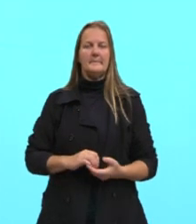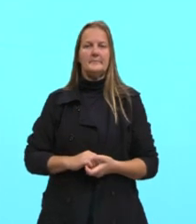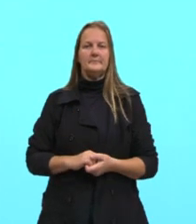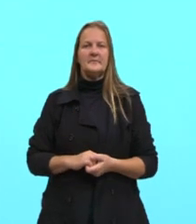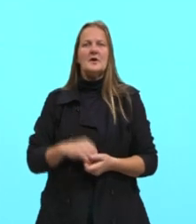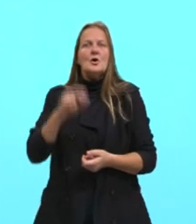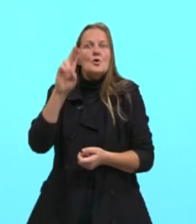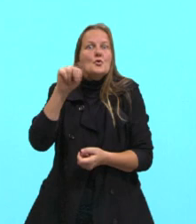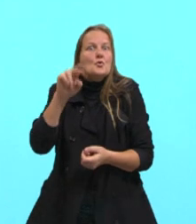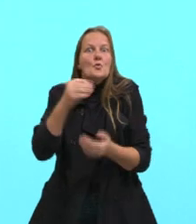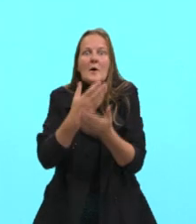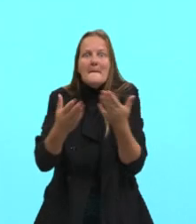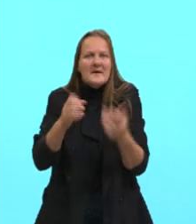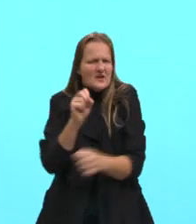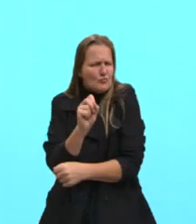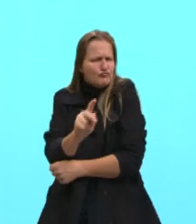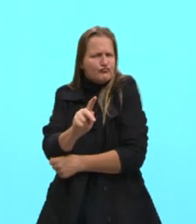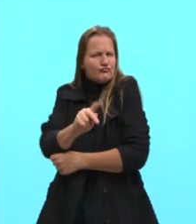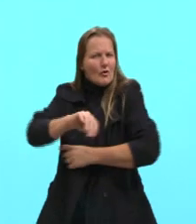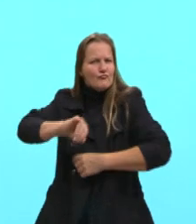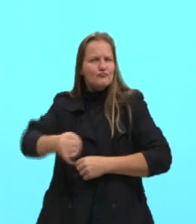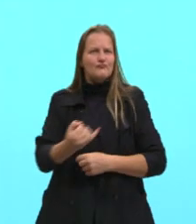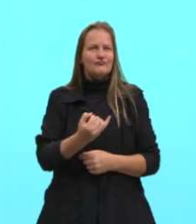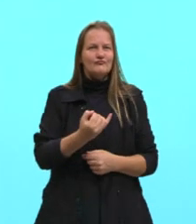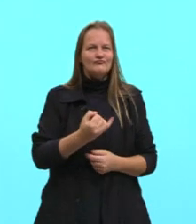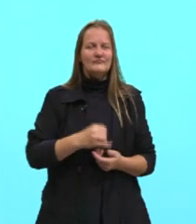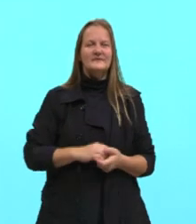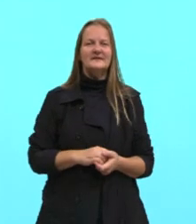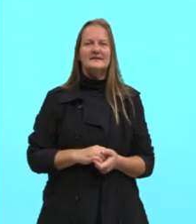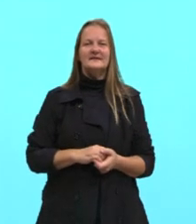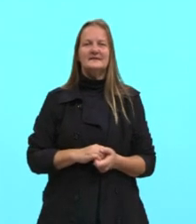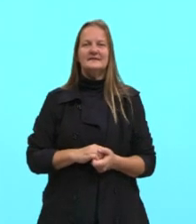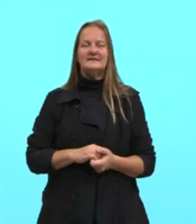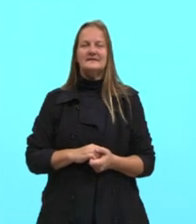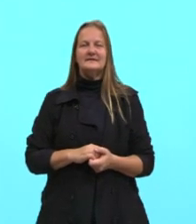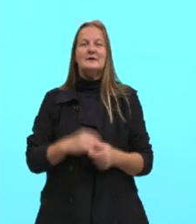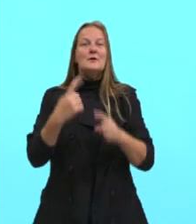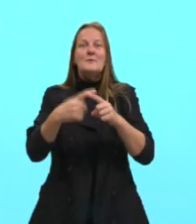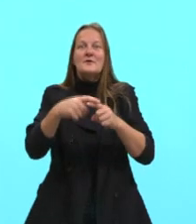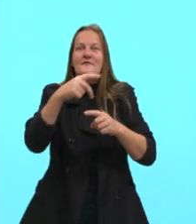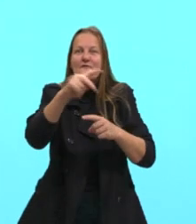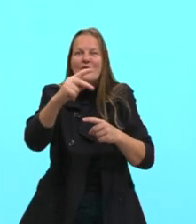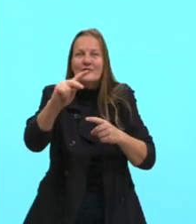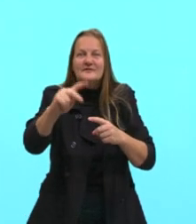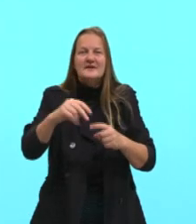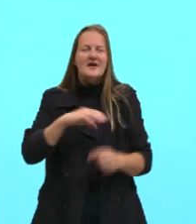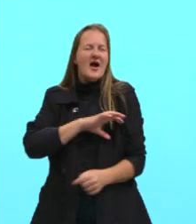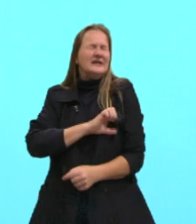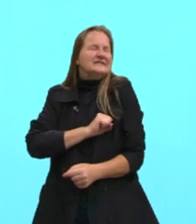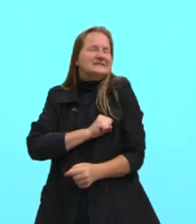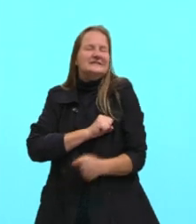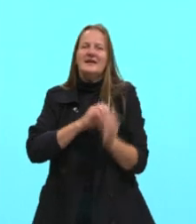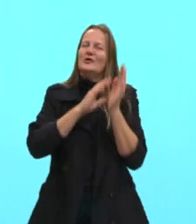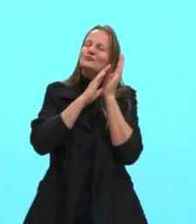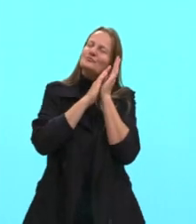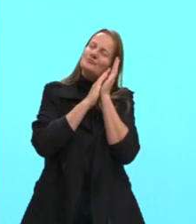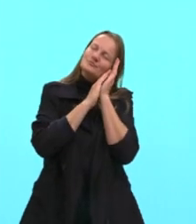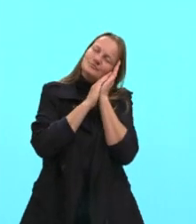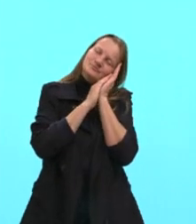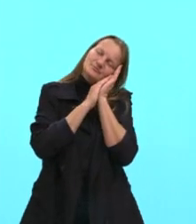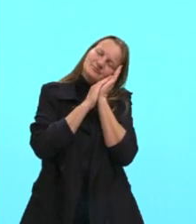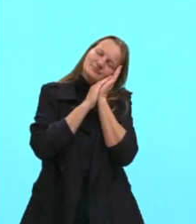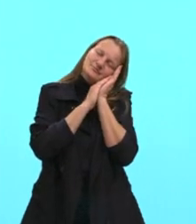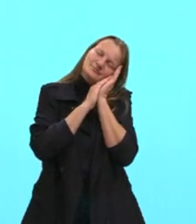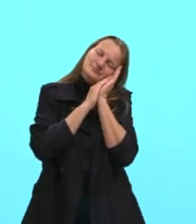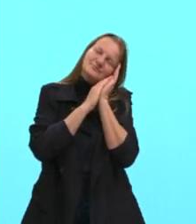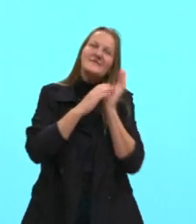nunca perca uma oportunidade micose e o love you sleep porque você adora dormir então é